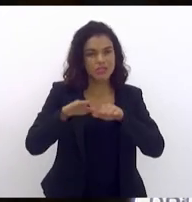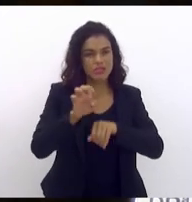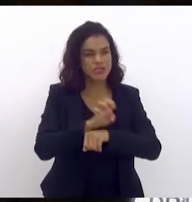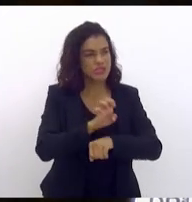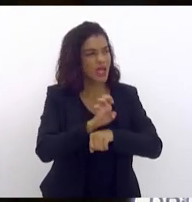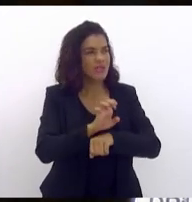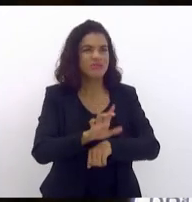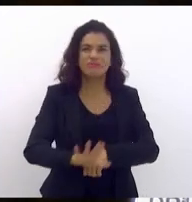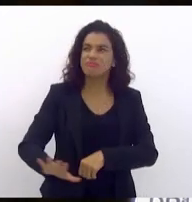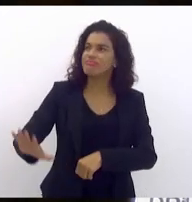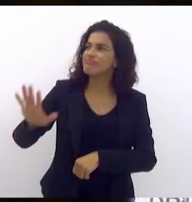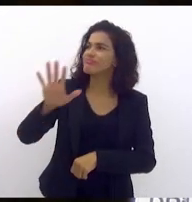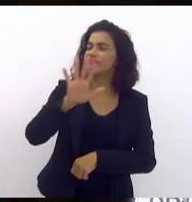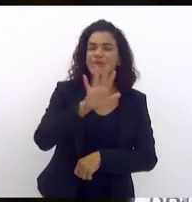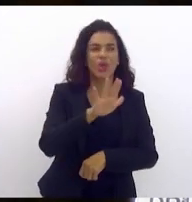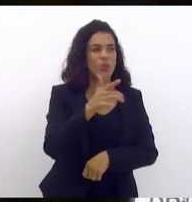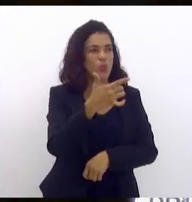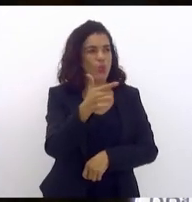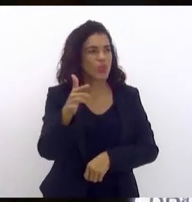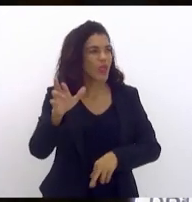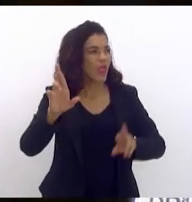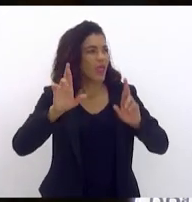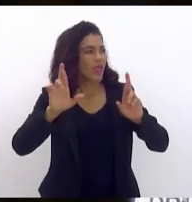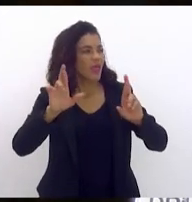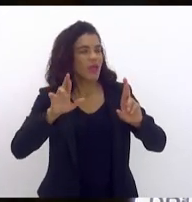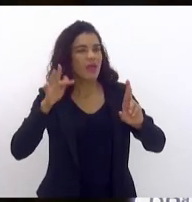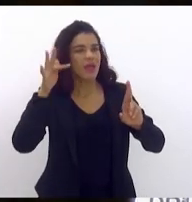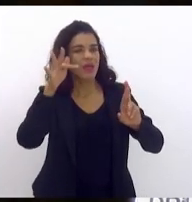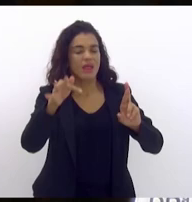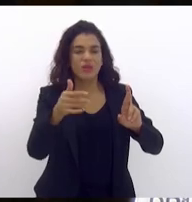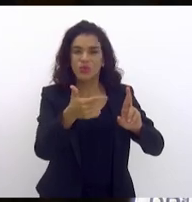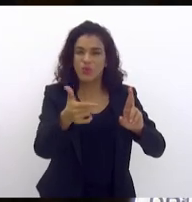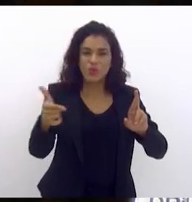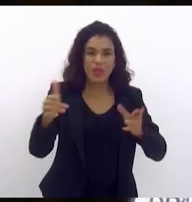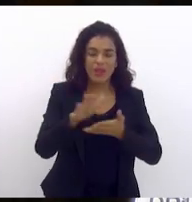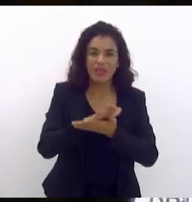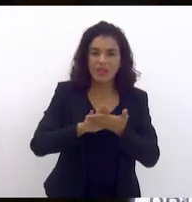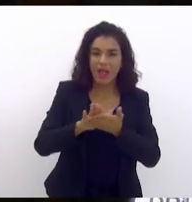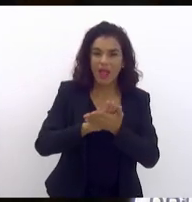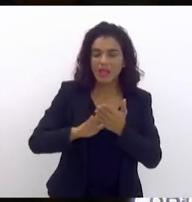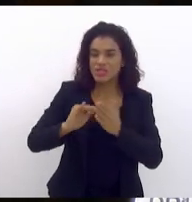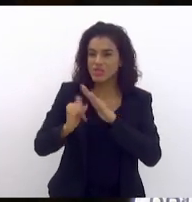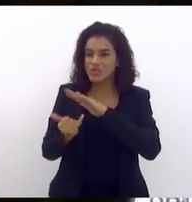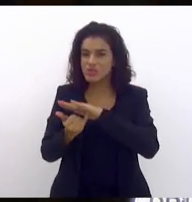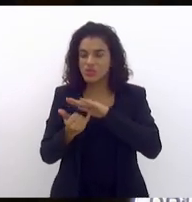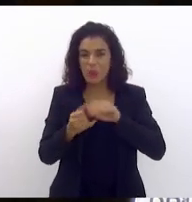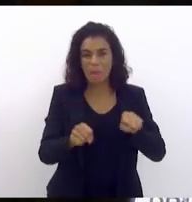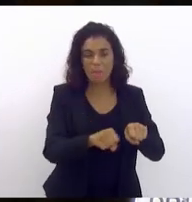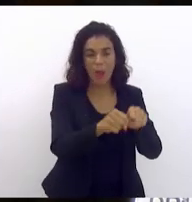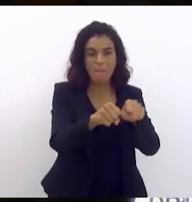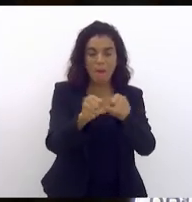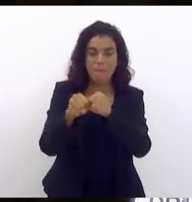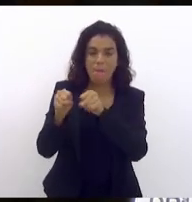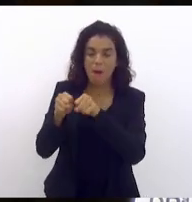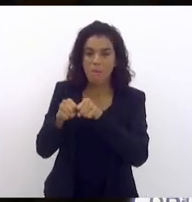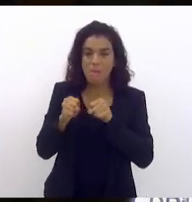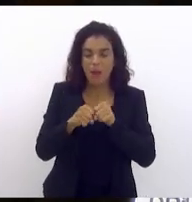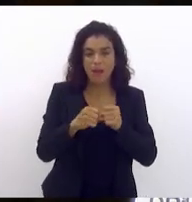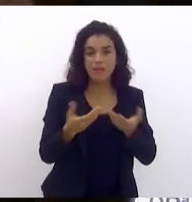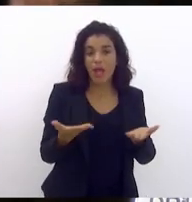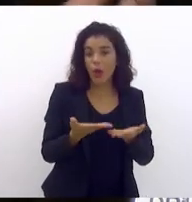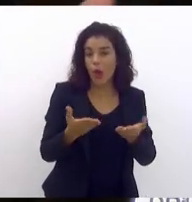completamente sem perspectivas e completamente descrente das instituições e nesse momento é um esforço do